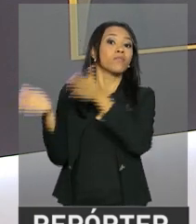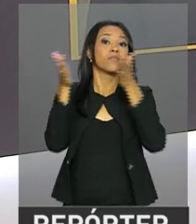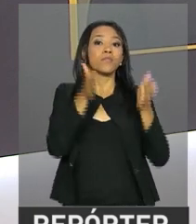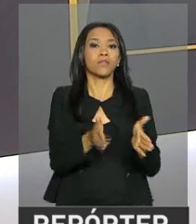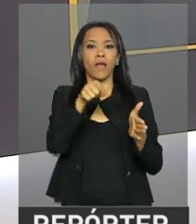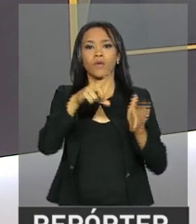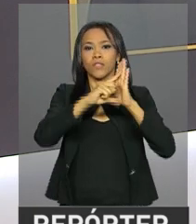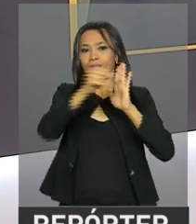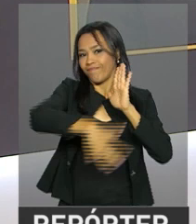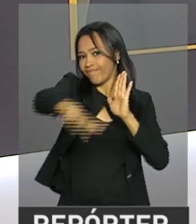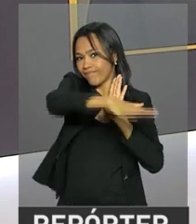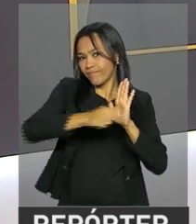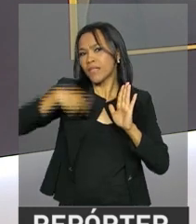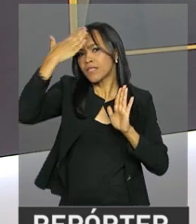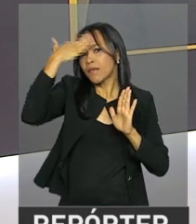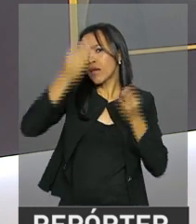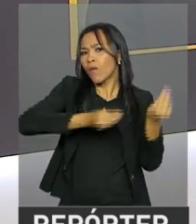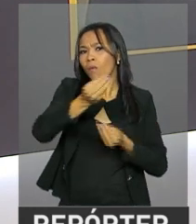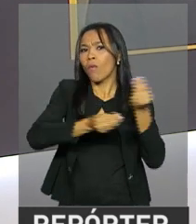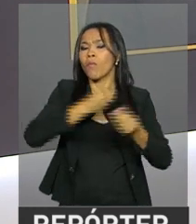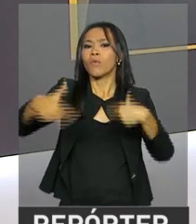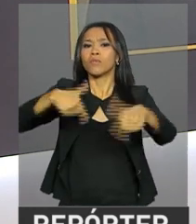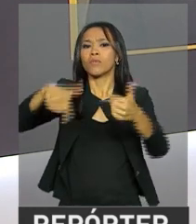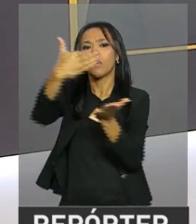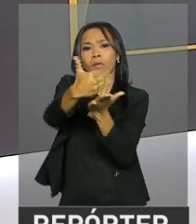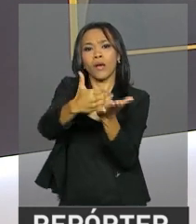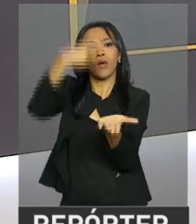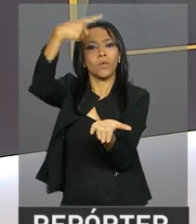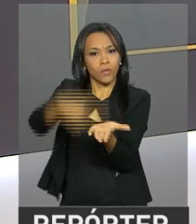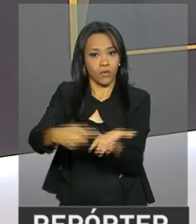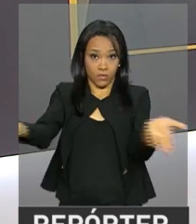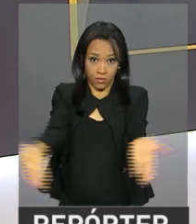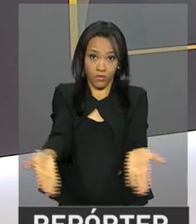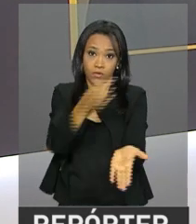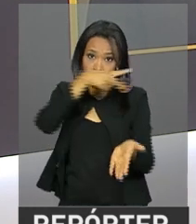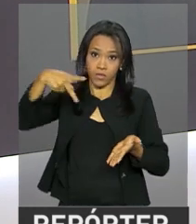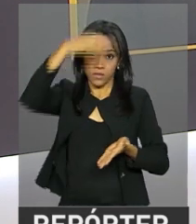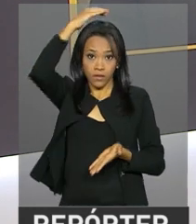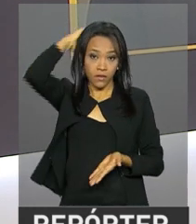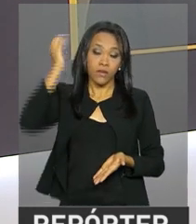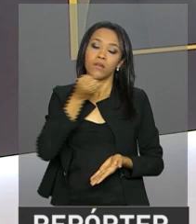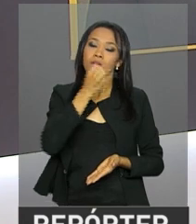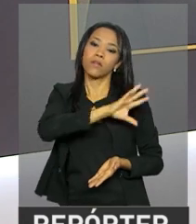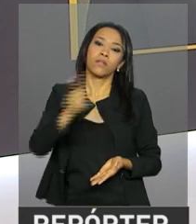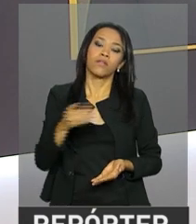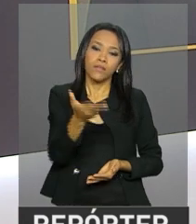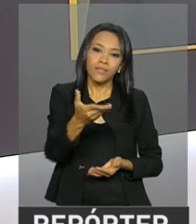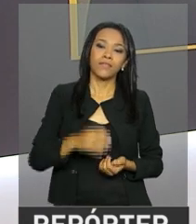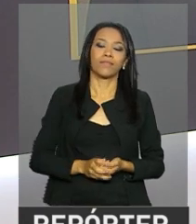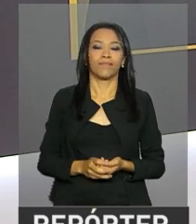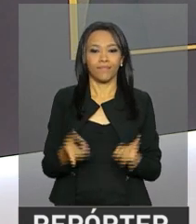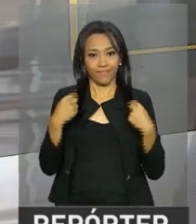repórter mauro aquino para saber como está a agenda do presidente michel temer para hoje foi maria bom dia bom dia